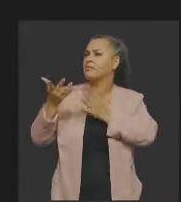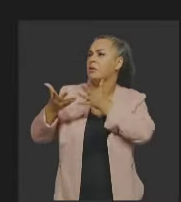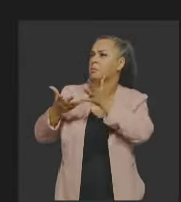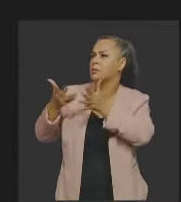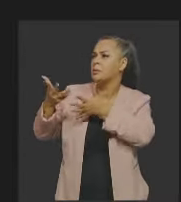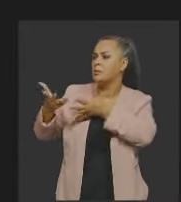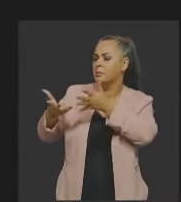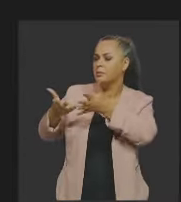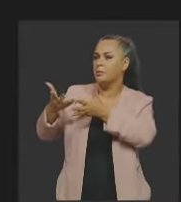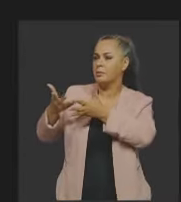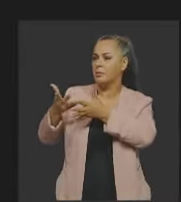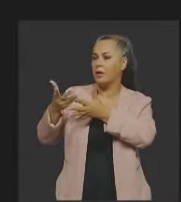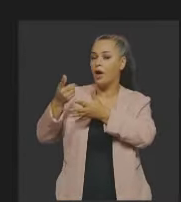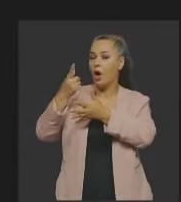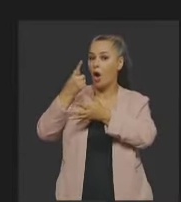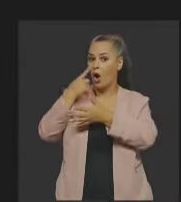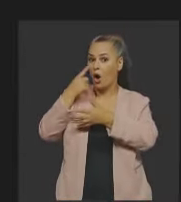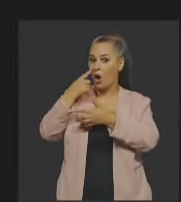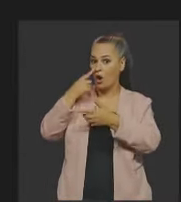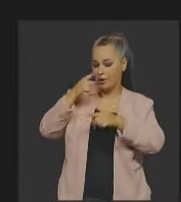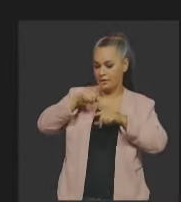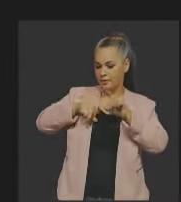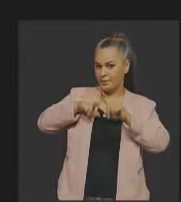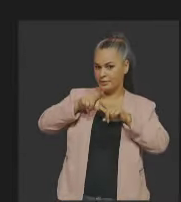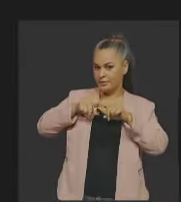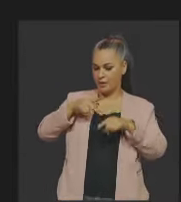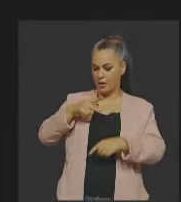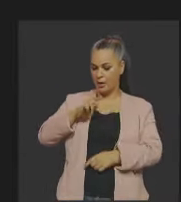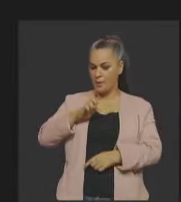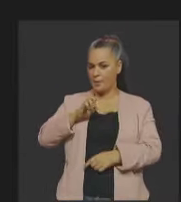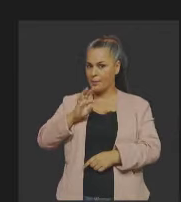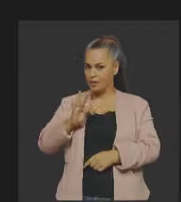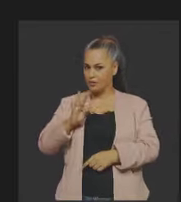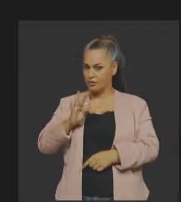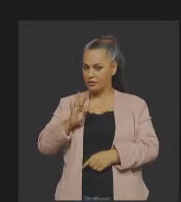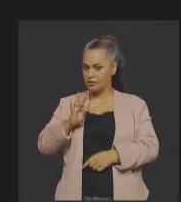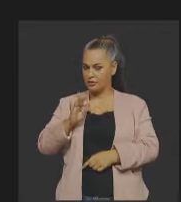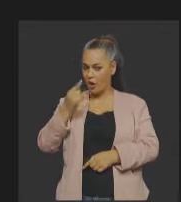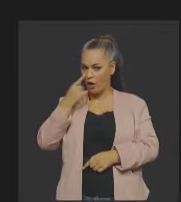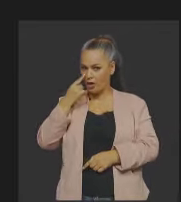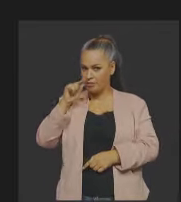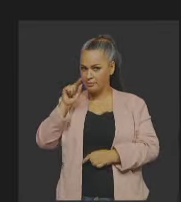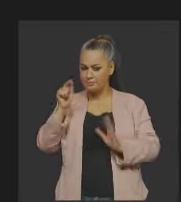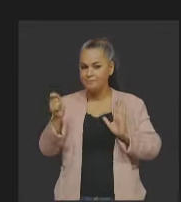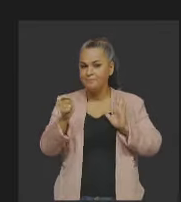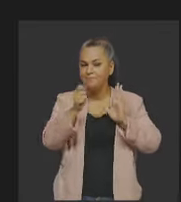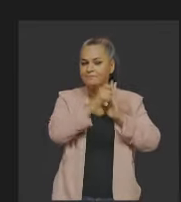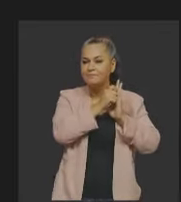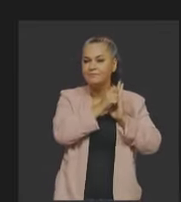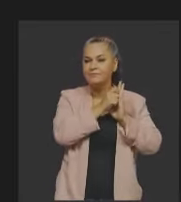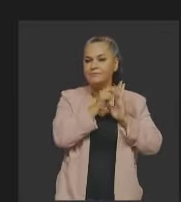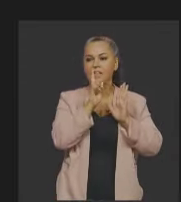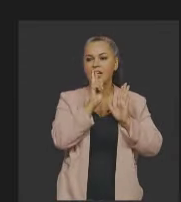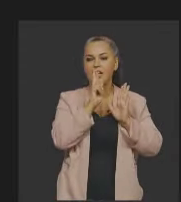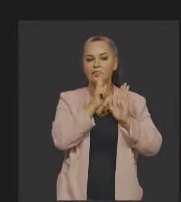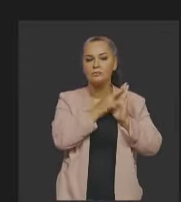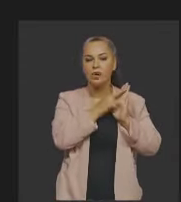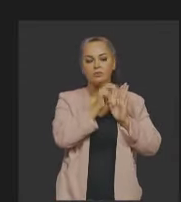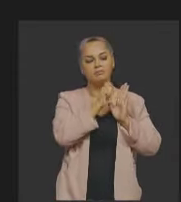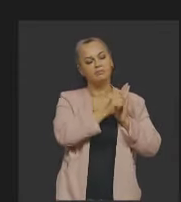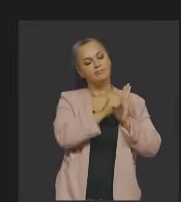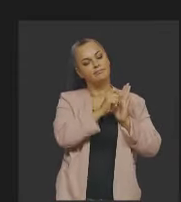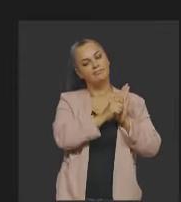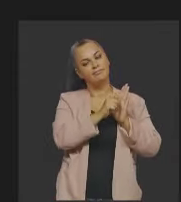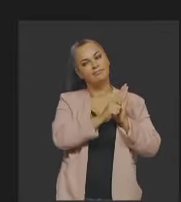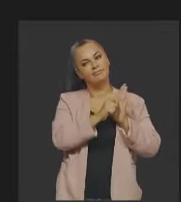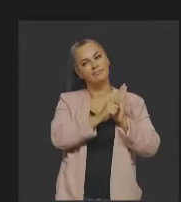preste atenção que está pedindo o PET lá, está escrito lá. Registre as suas respostas no caderno